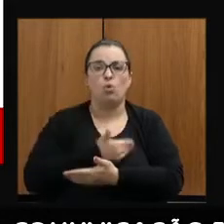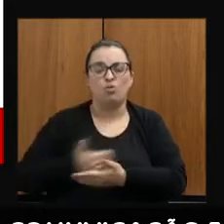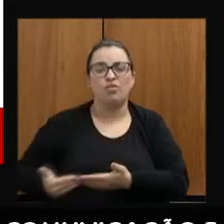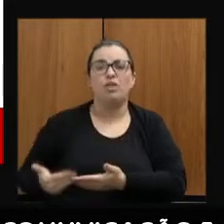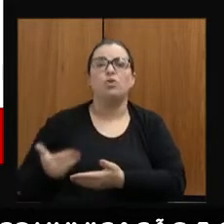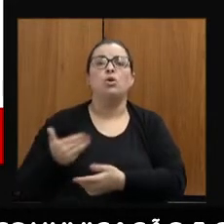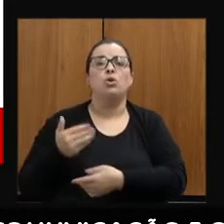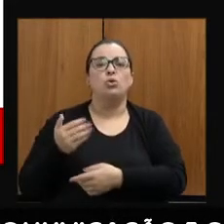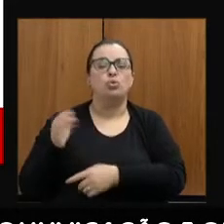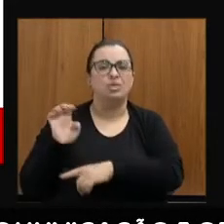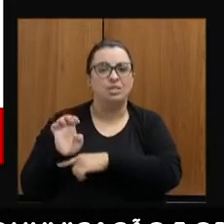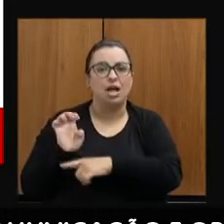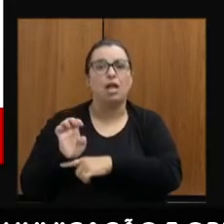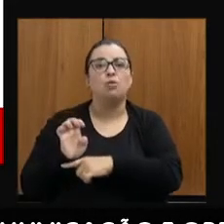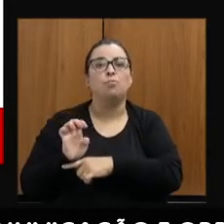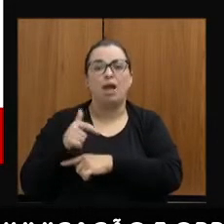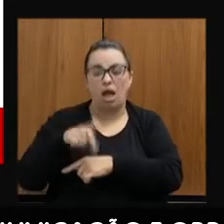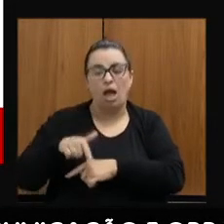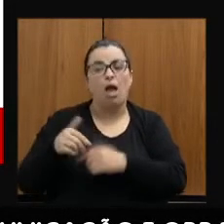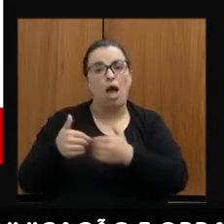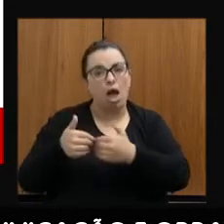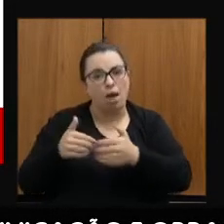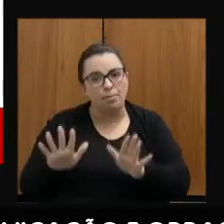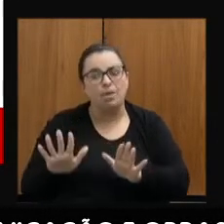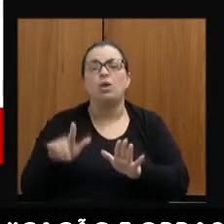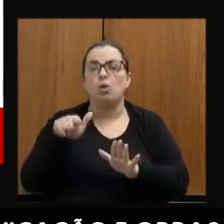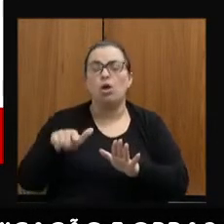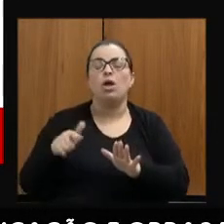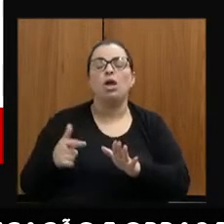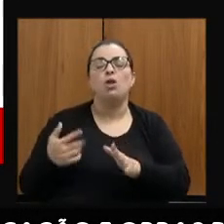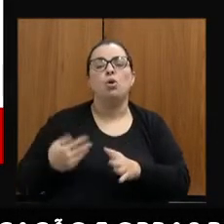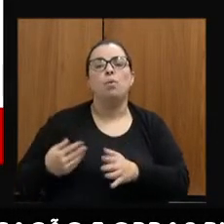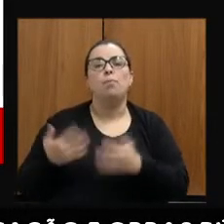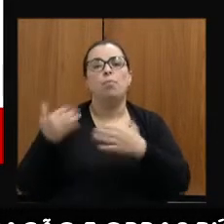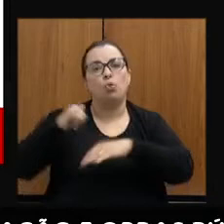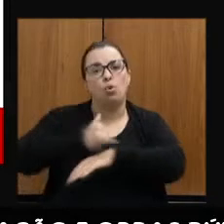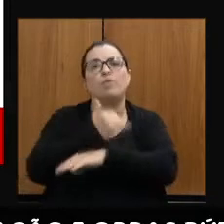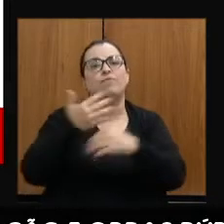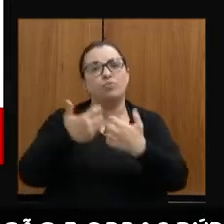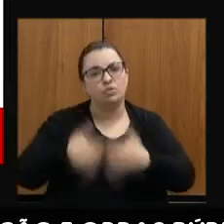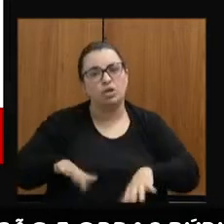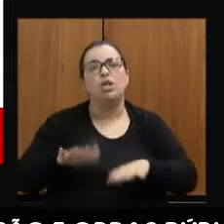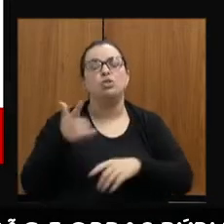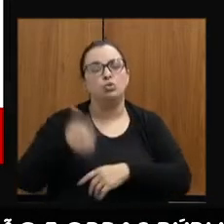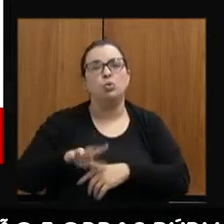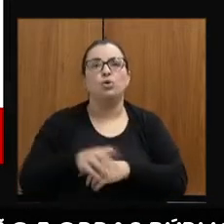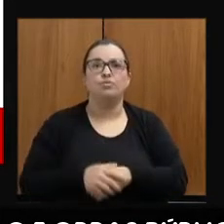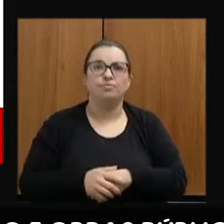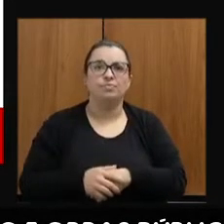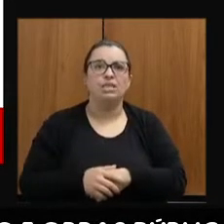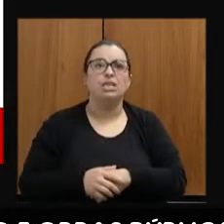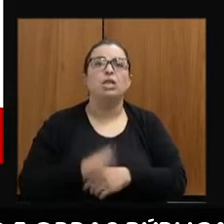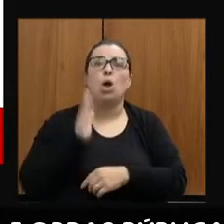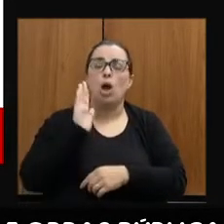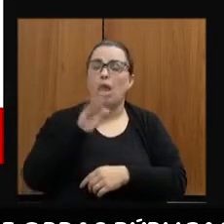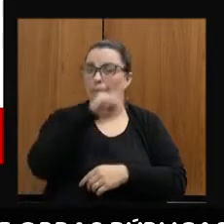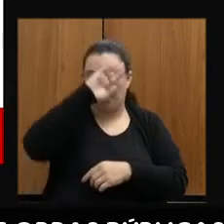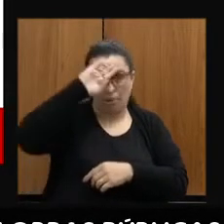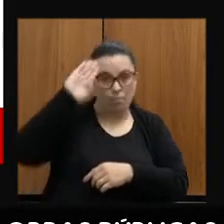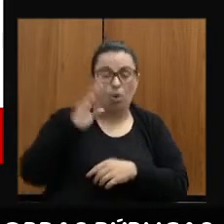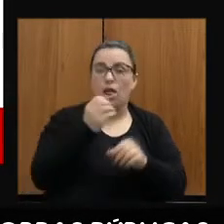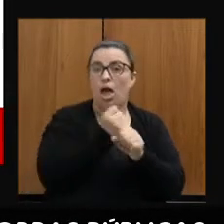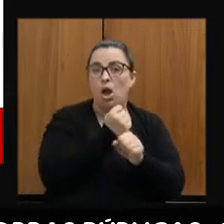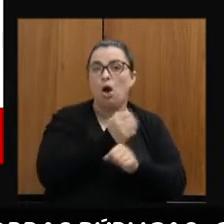da pista e reabertura do aeroporto então com relação ao Pampulha as obras já tiveram início a